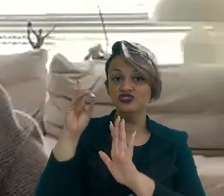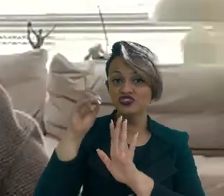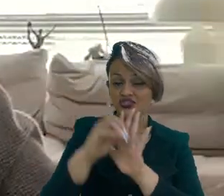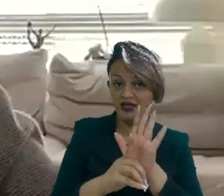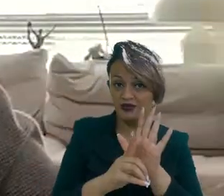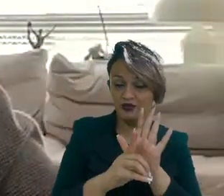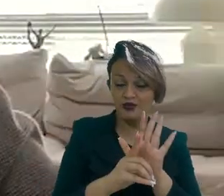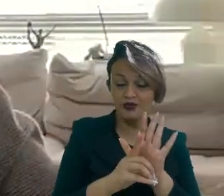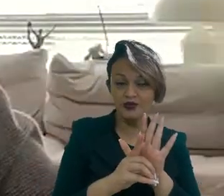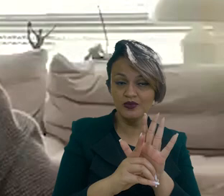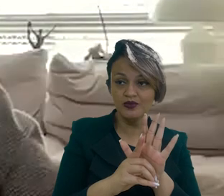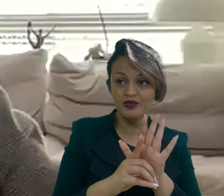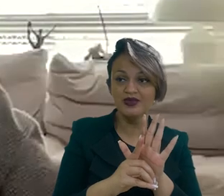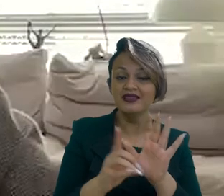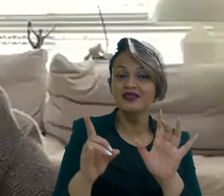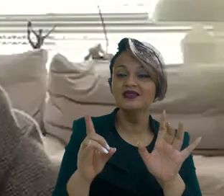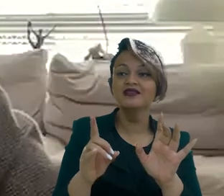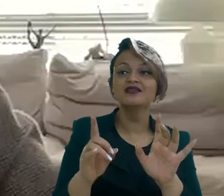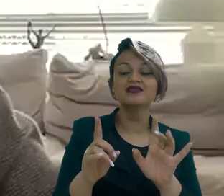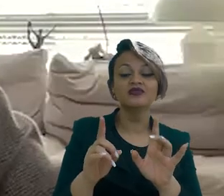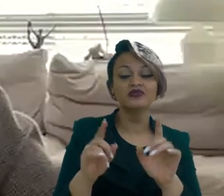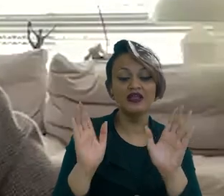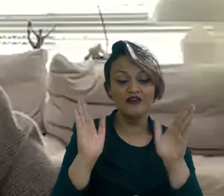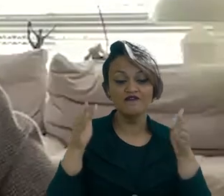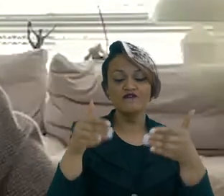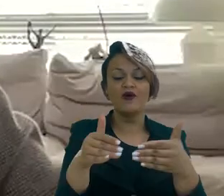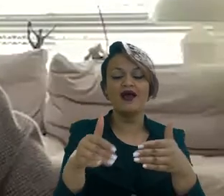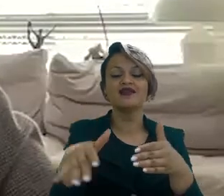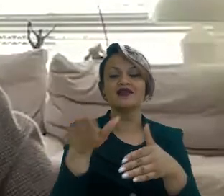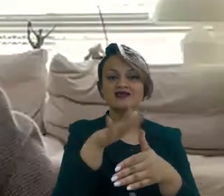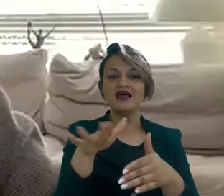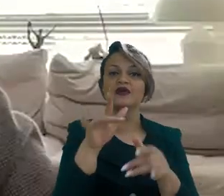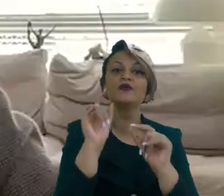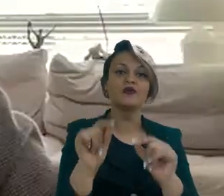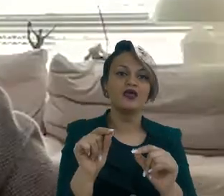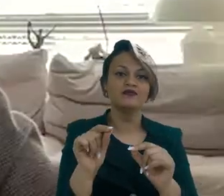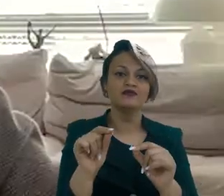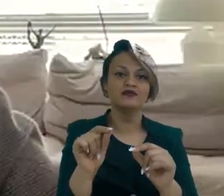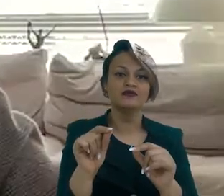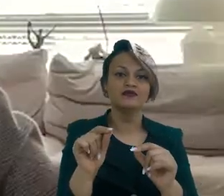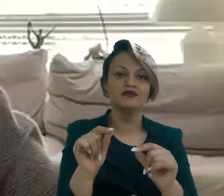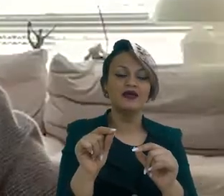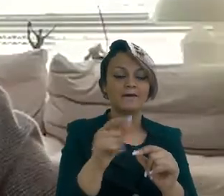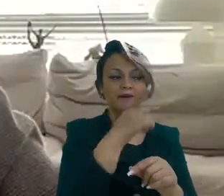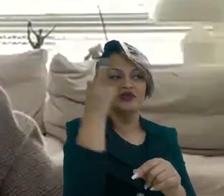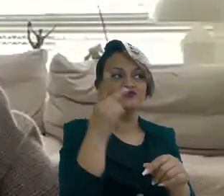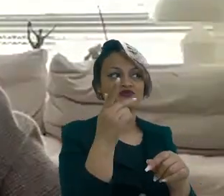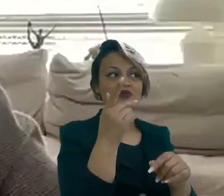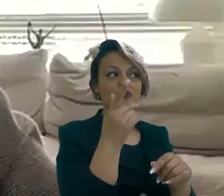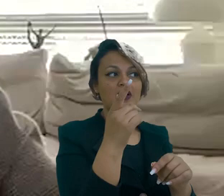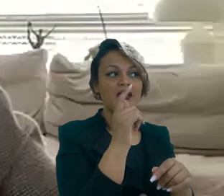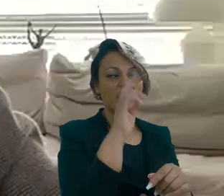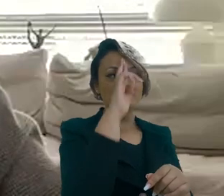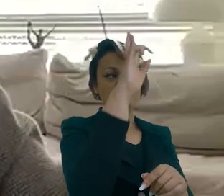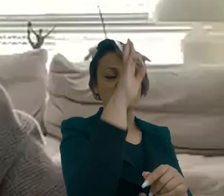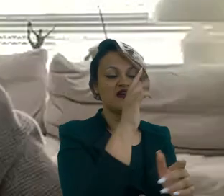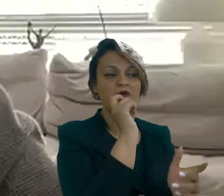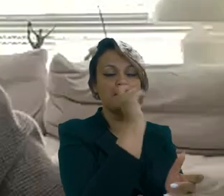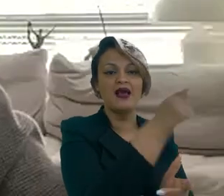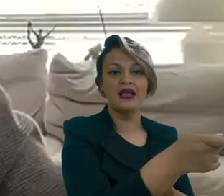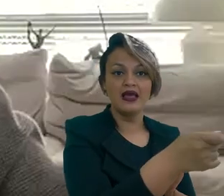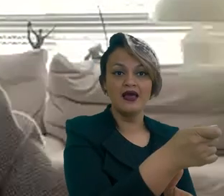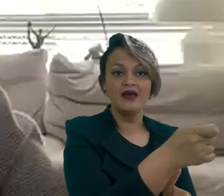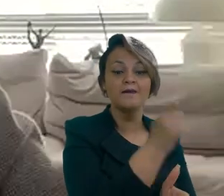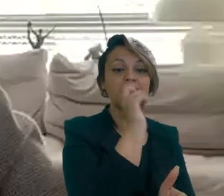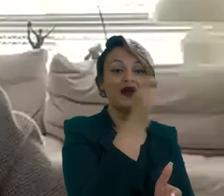o direito acaba terminando nessa consideração fundamental que é quem paga a conta e